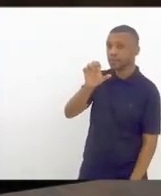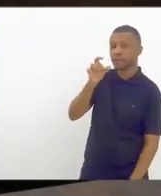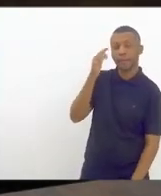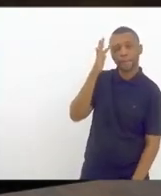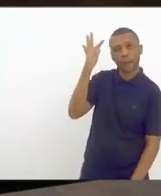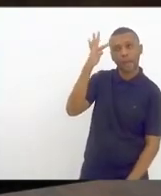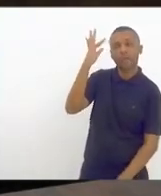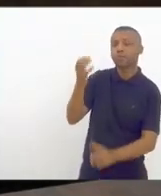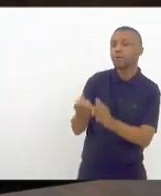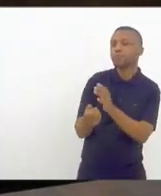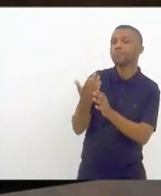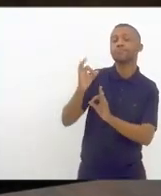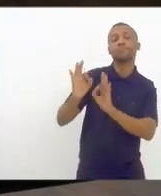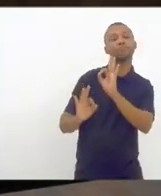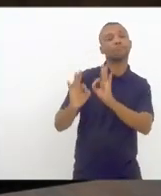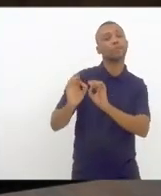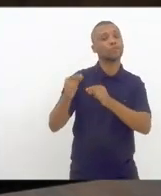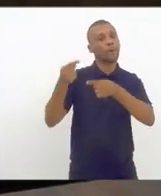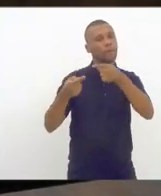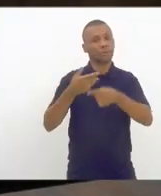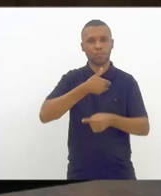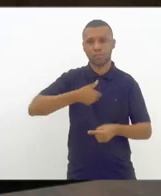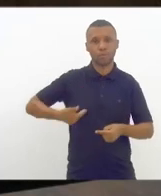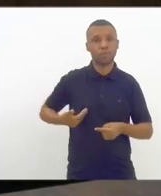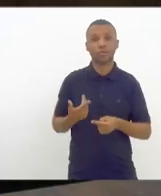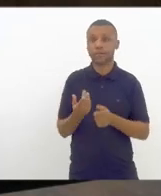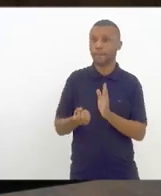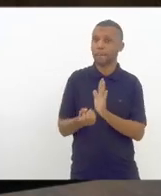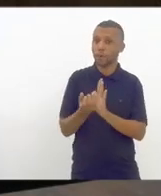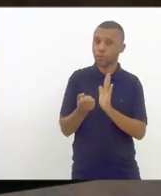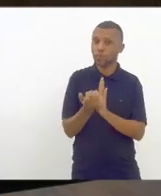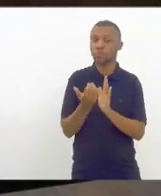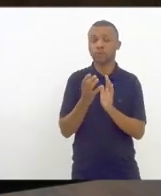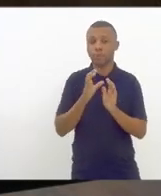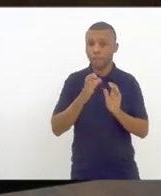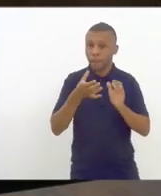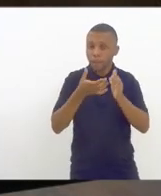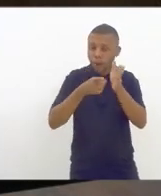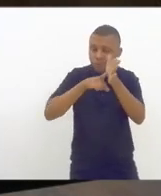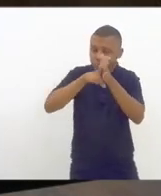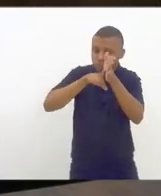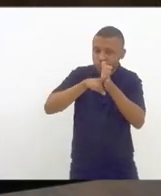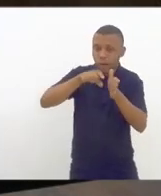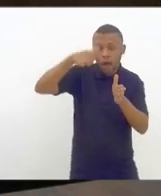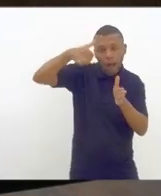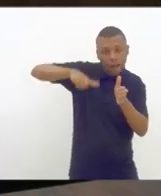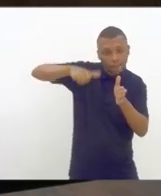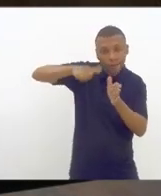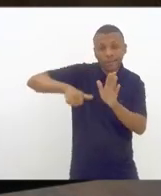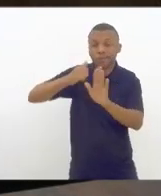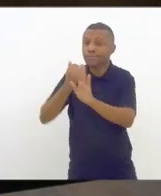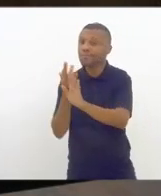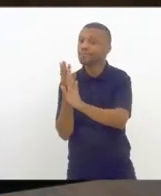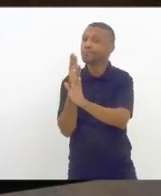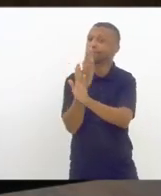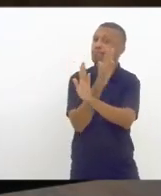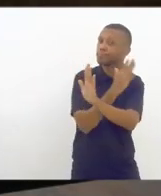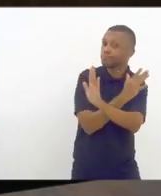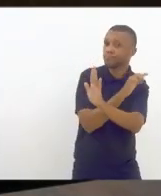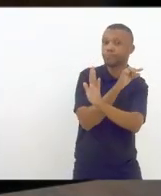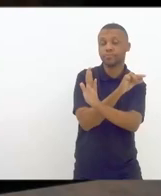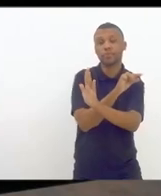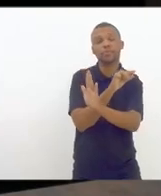de uma política pública que produz em conjuntos diagnósticos com antecedência da prevalência